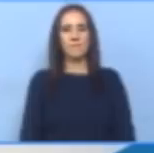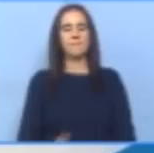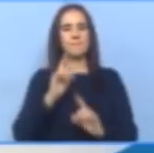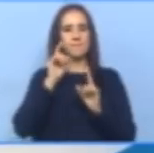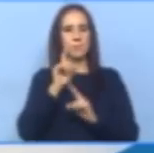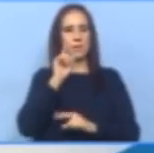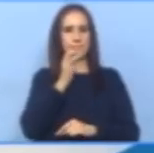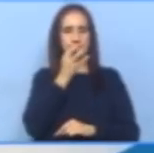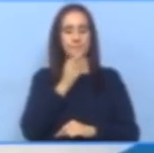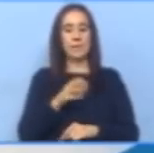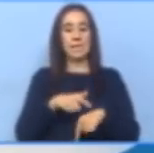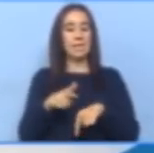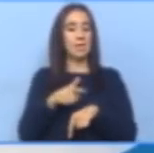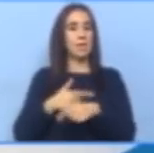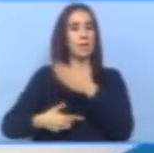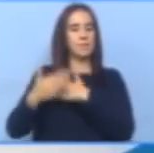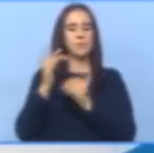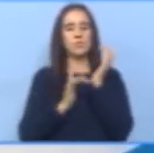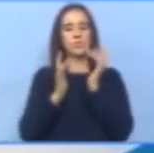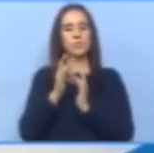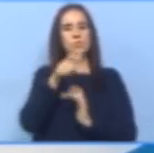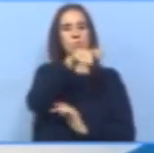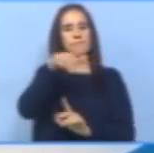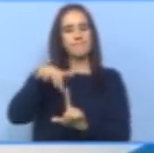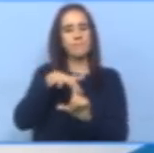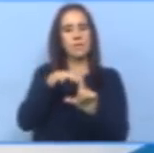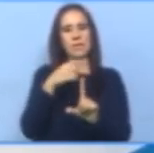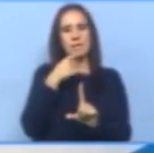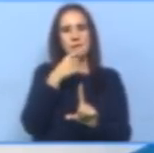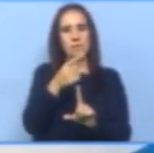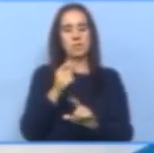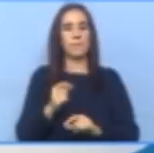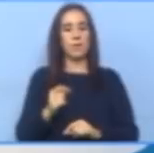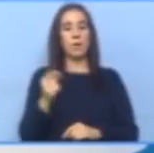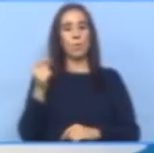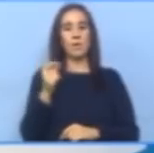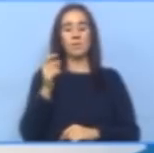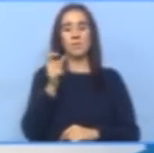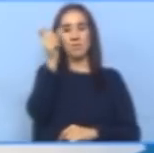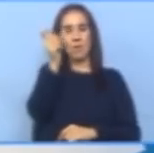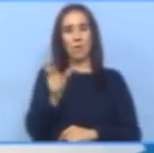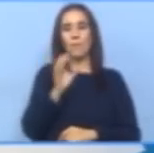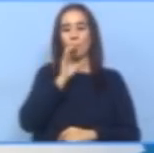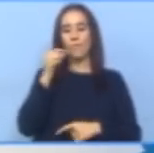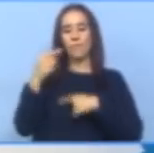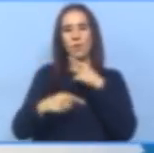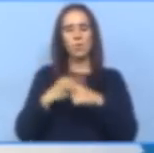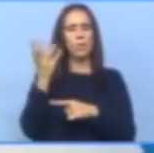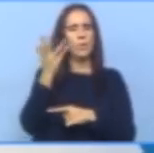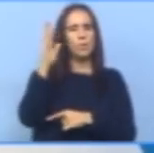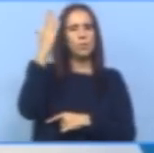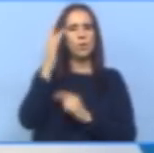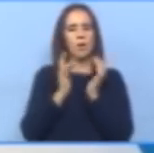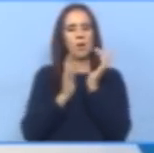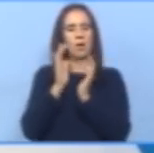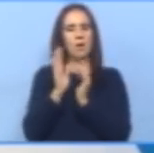Naquele tempo disse Jesus aos seus discípulos: quando o Filho do Homem vier na sua glória com todos os seus